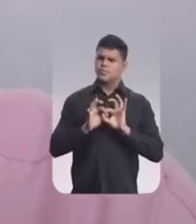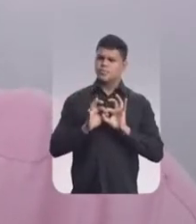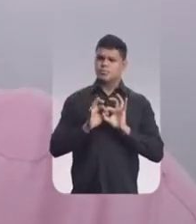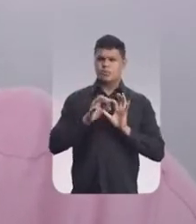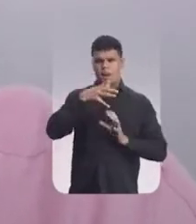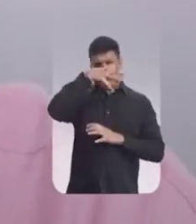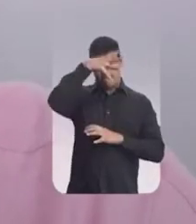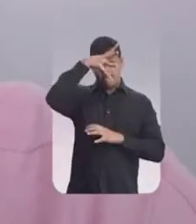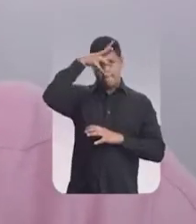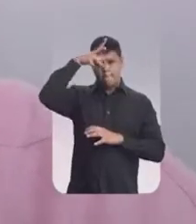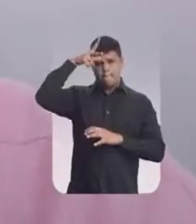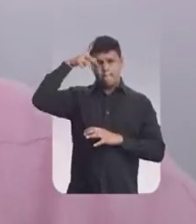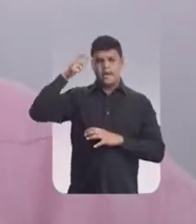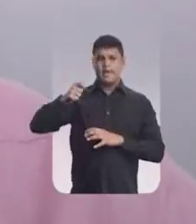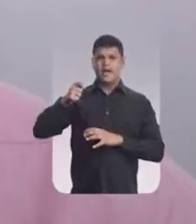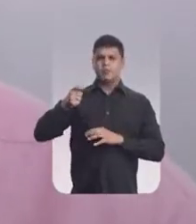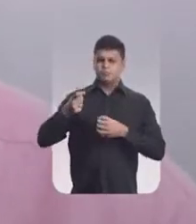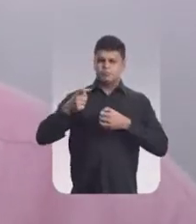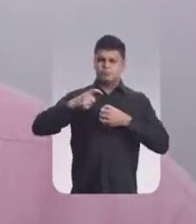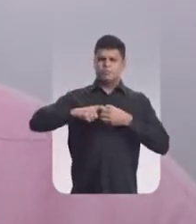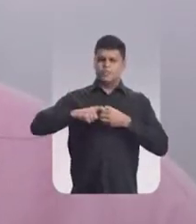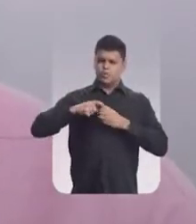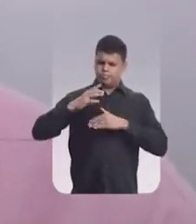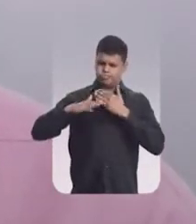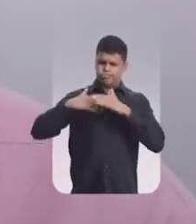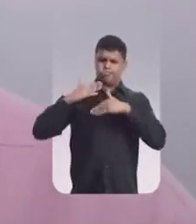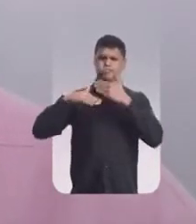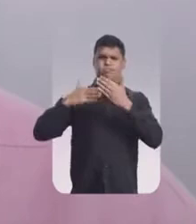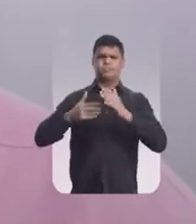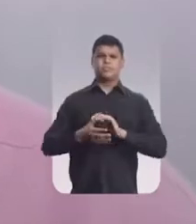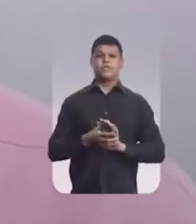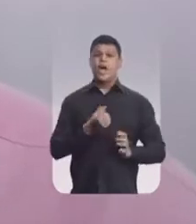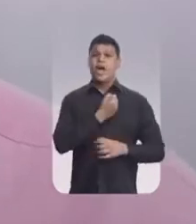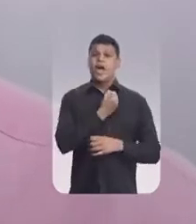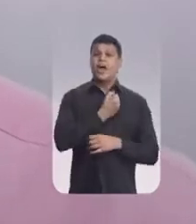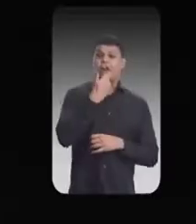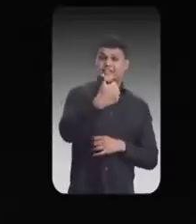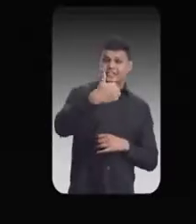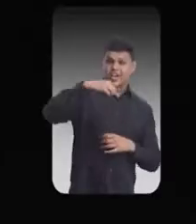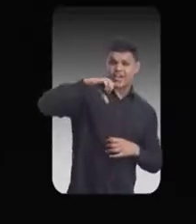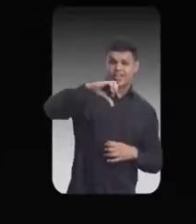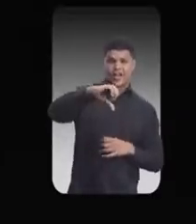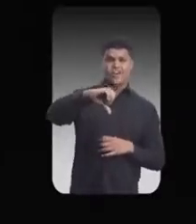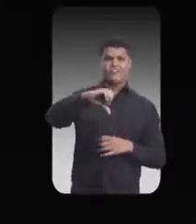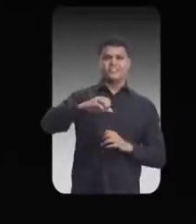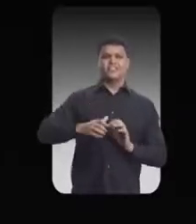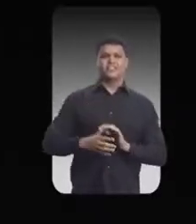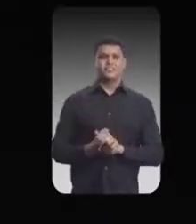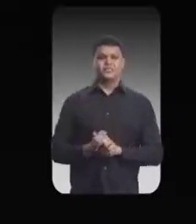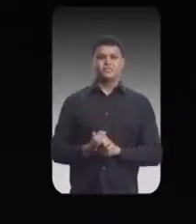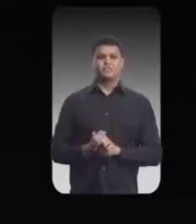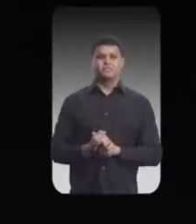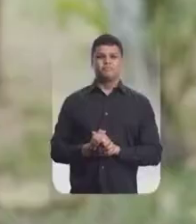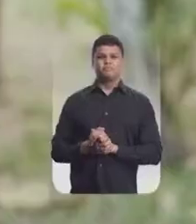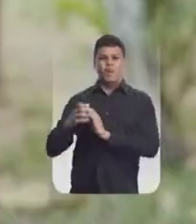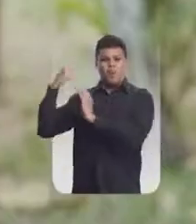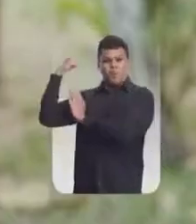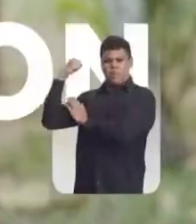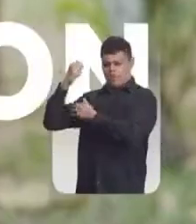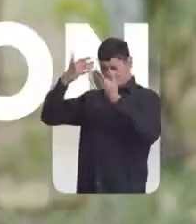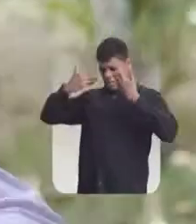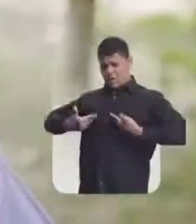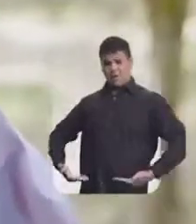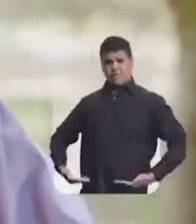unidos pela recuperação da nossa querida cidade. É 19, 19, 19, 19, 19.